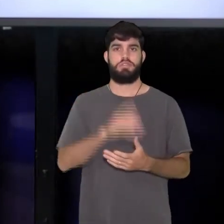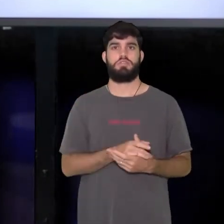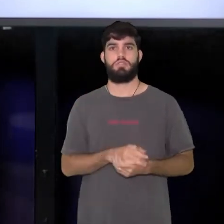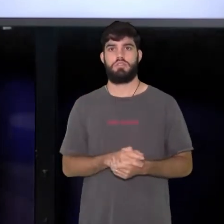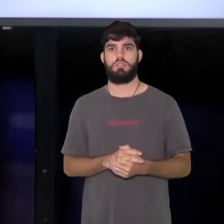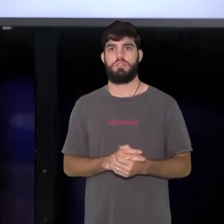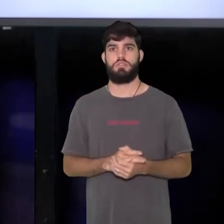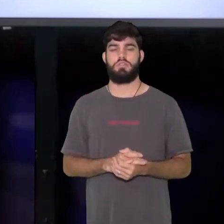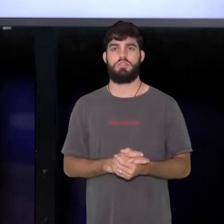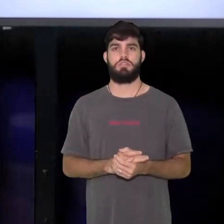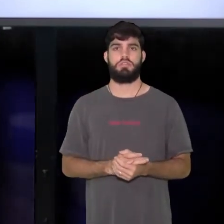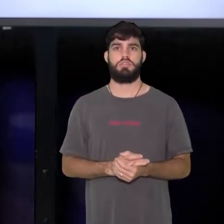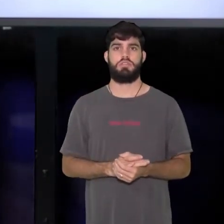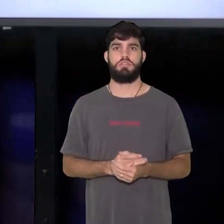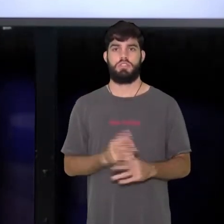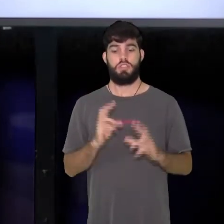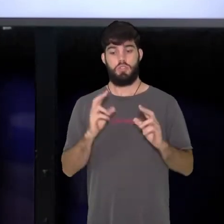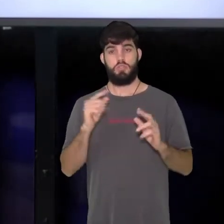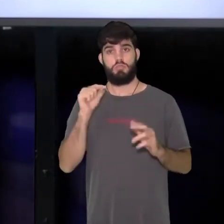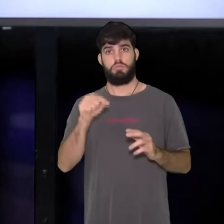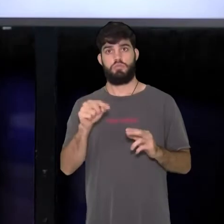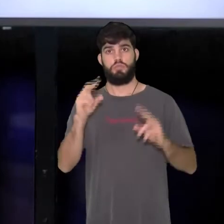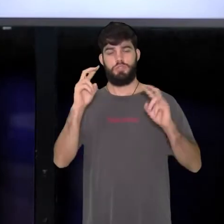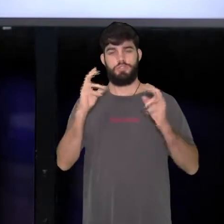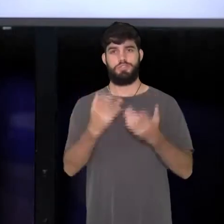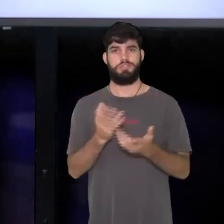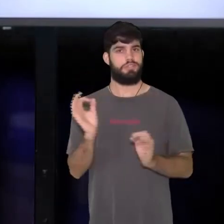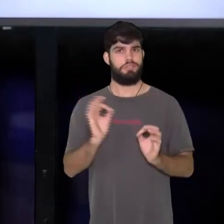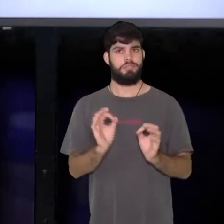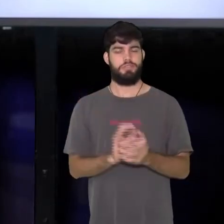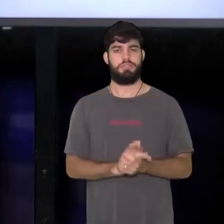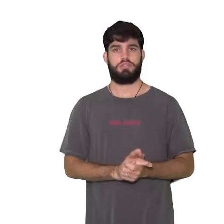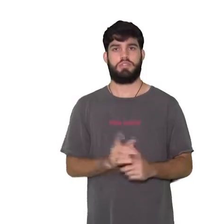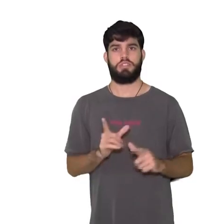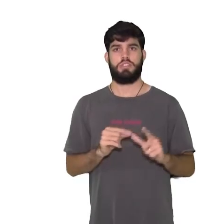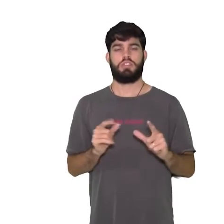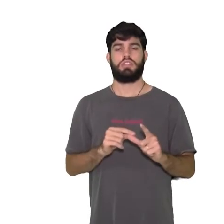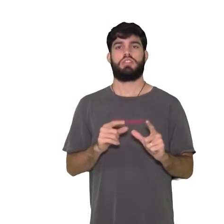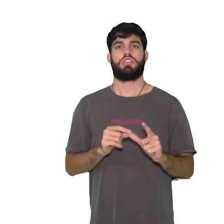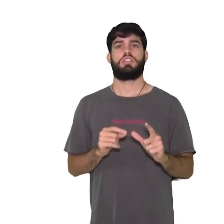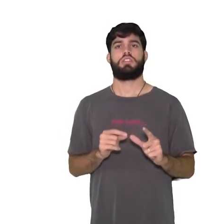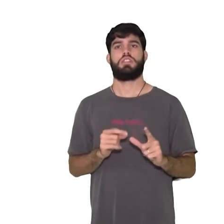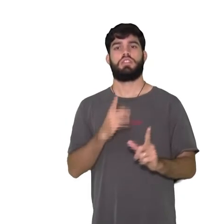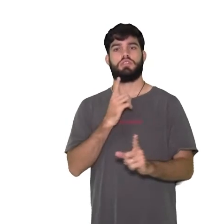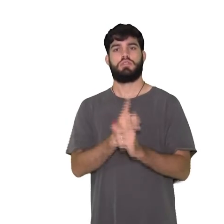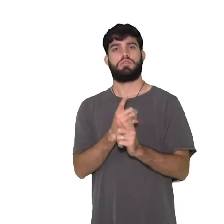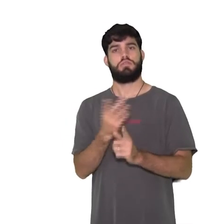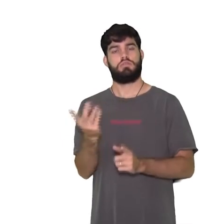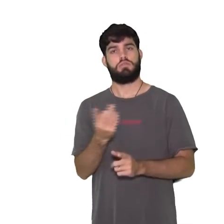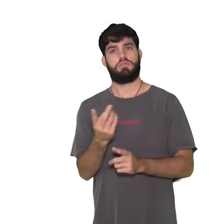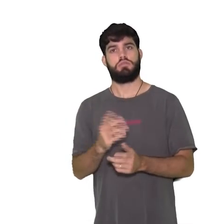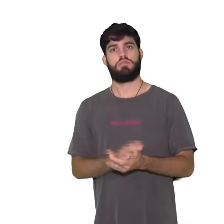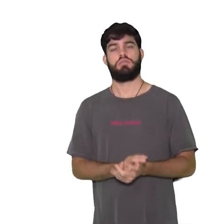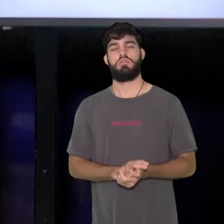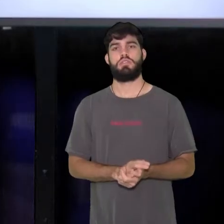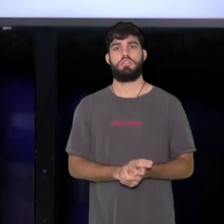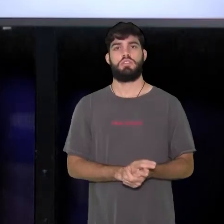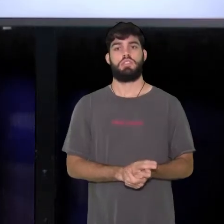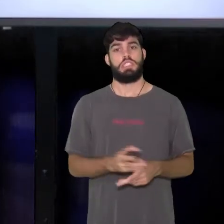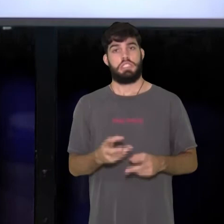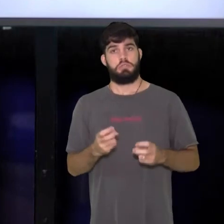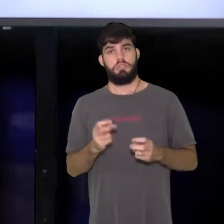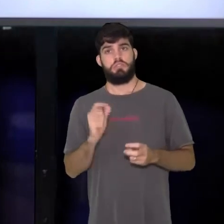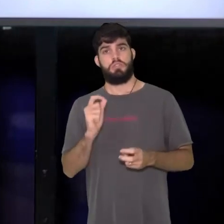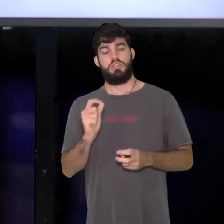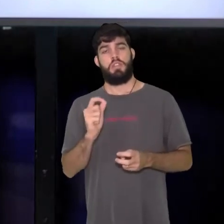que há um desencontro de pensamentos sobre um assunto. Letra E, encontro entre os personagens. Vejam